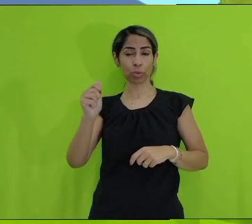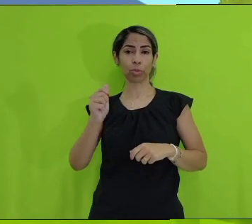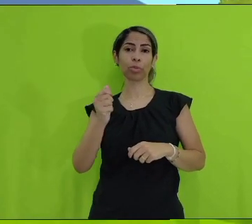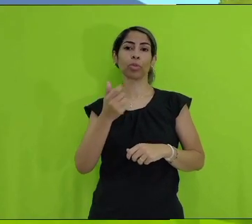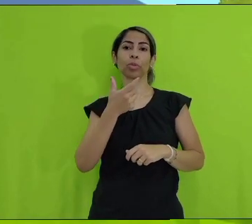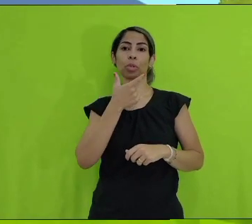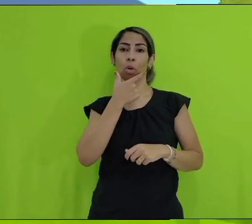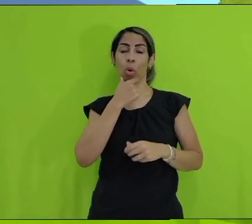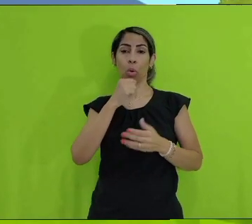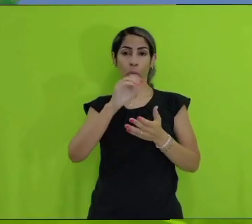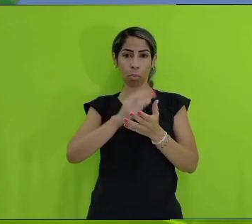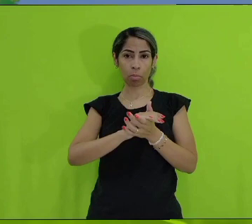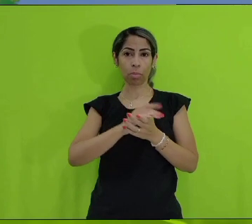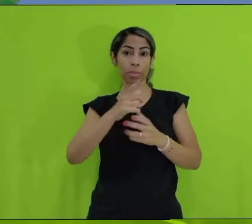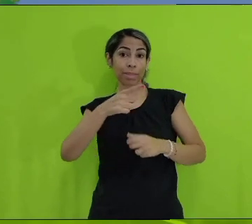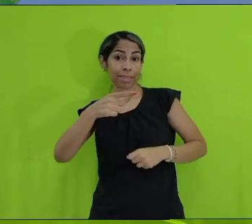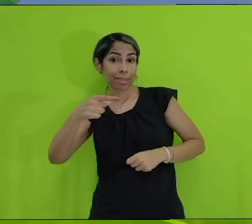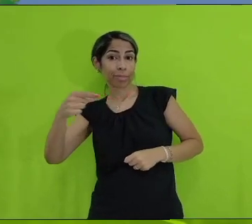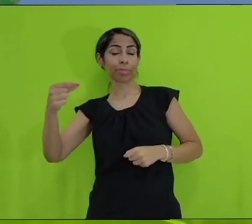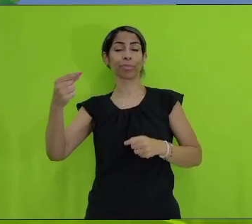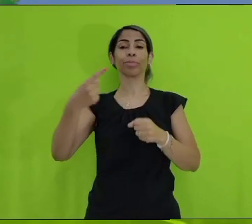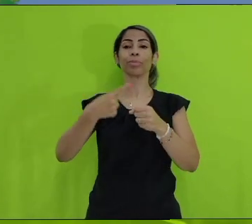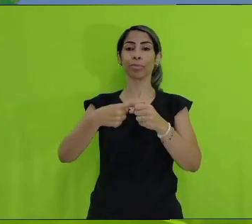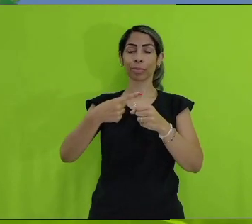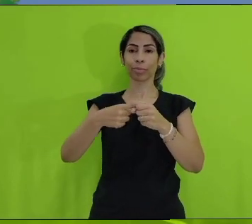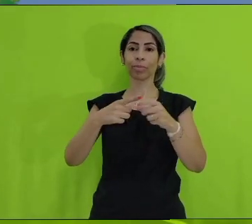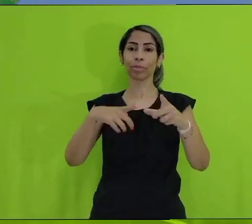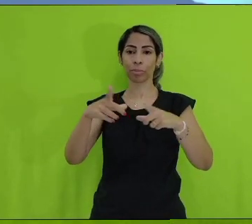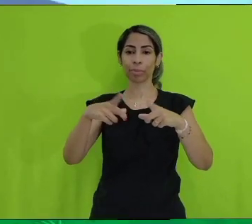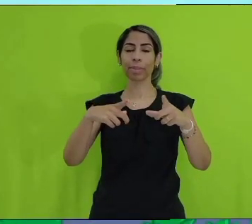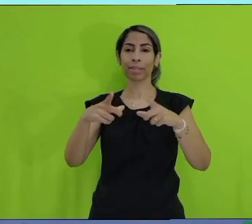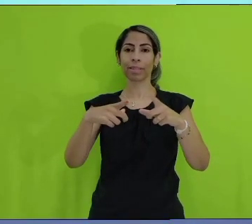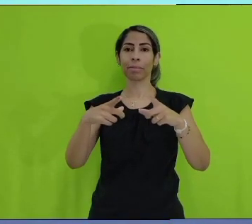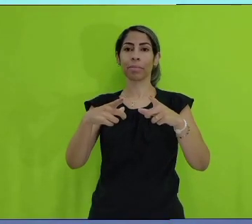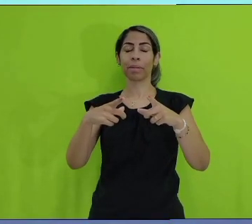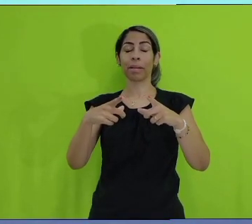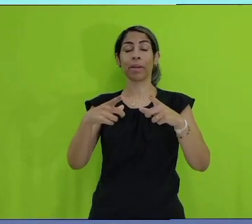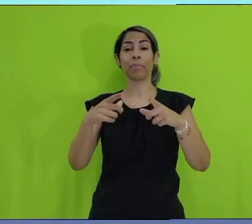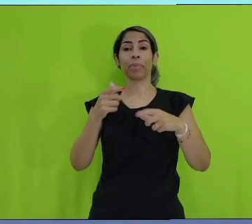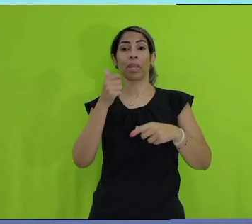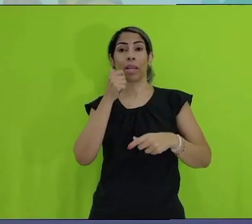de levar as criancinhas na floresta e deixá-las sozinhas.